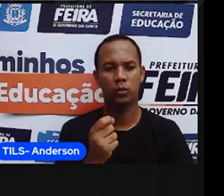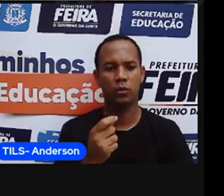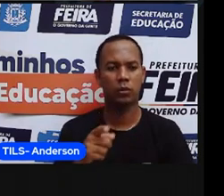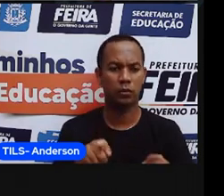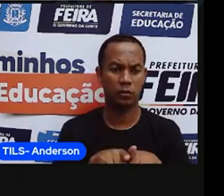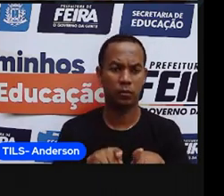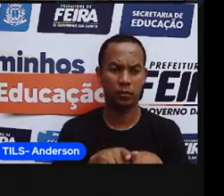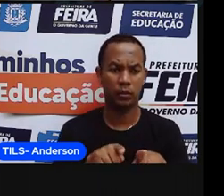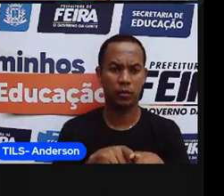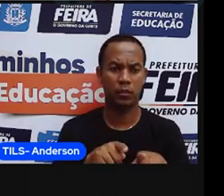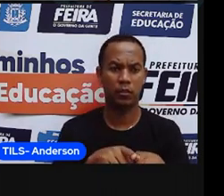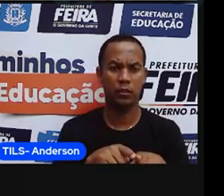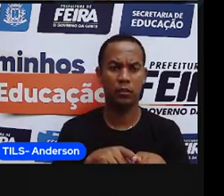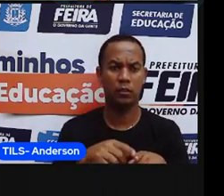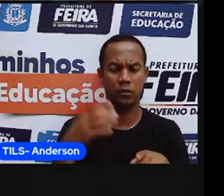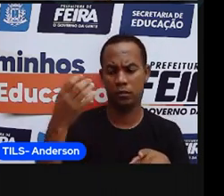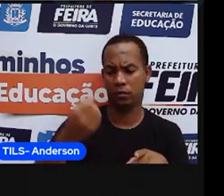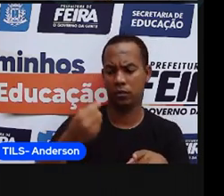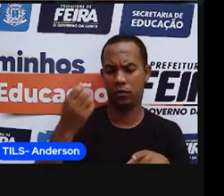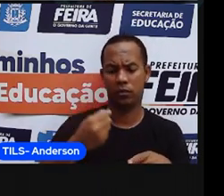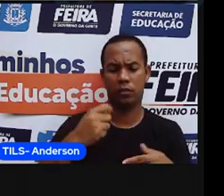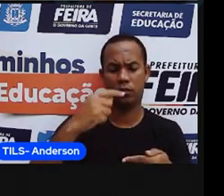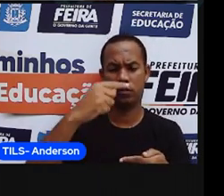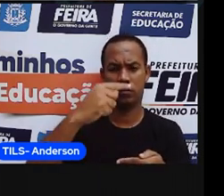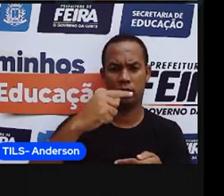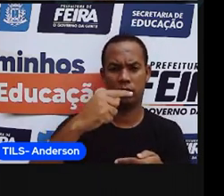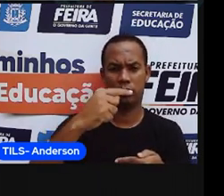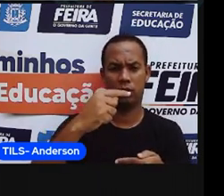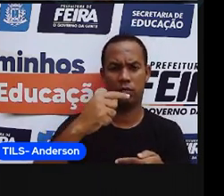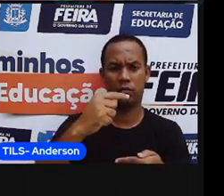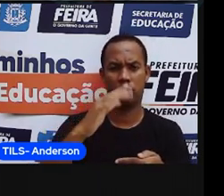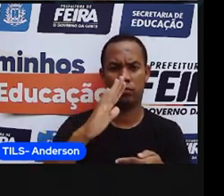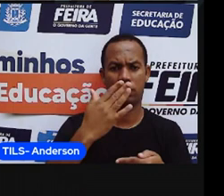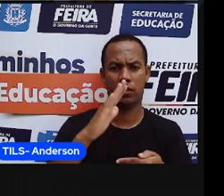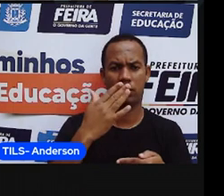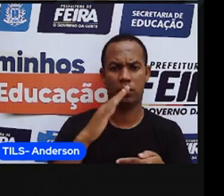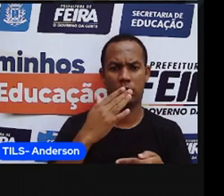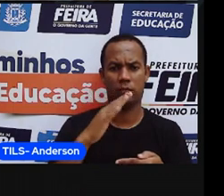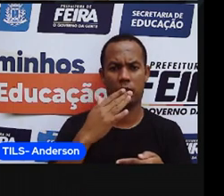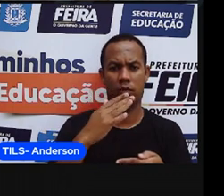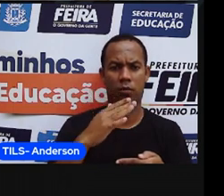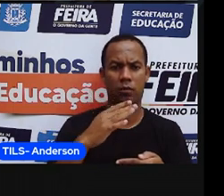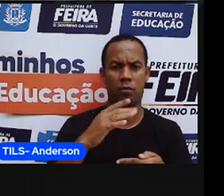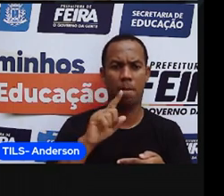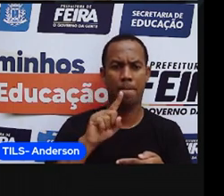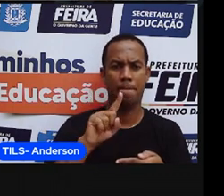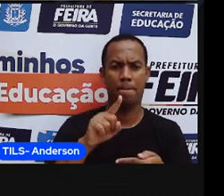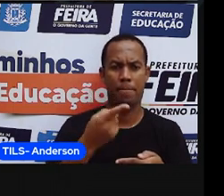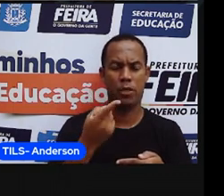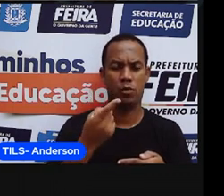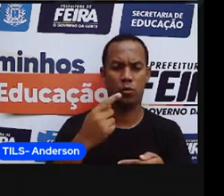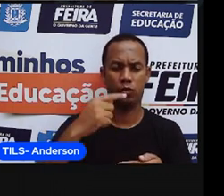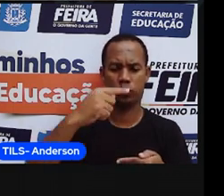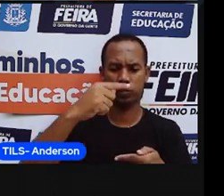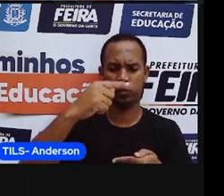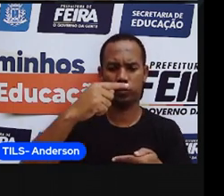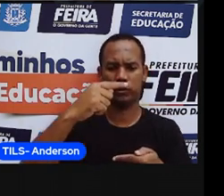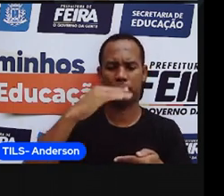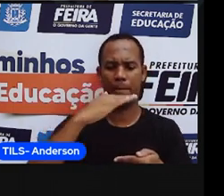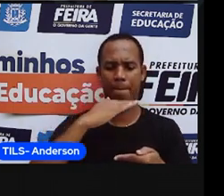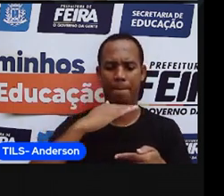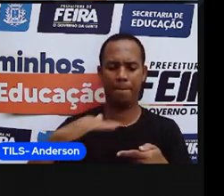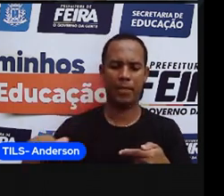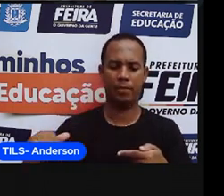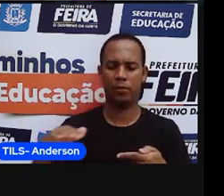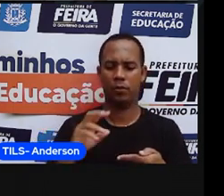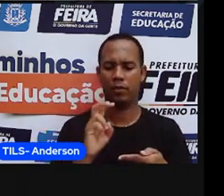líquidas. E 1 litro tem quantos ml? 1.000 também. Então, meio litro terá o